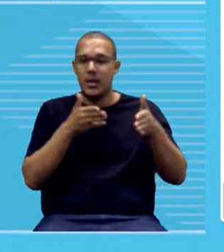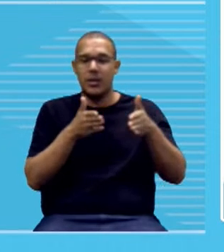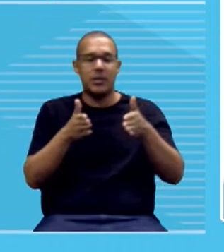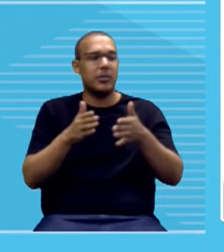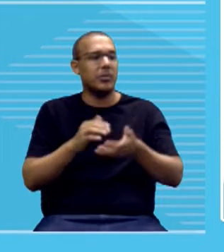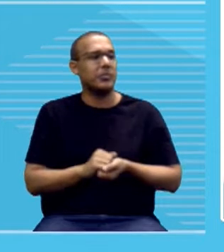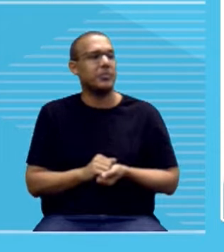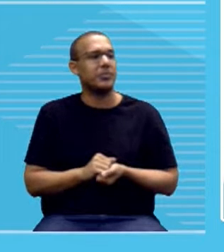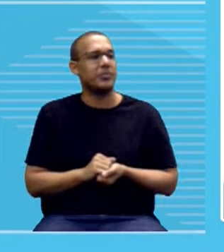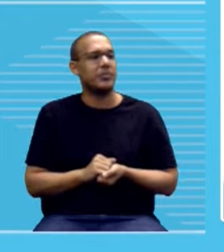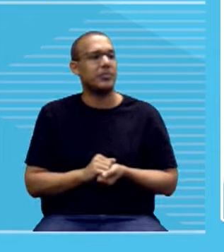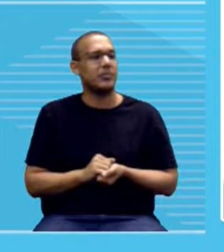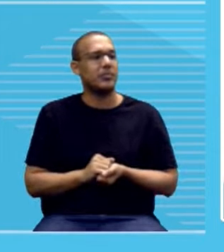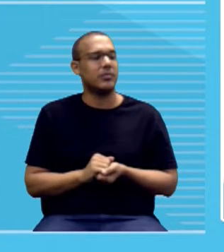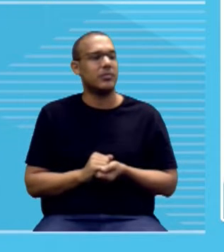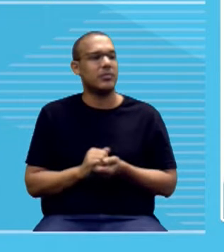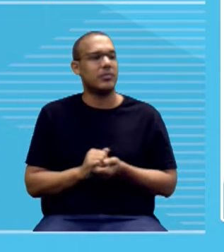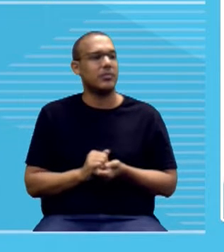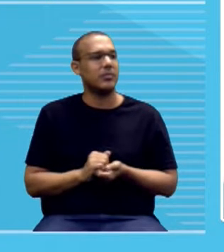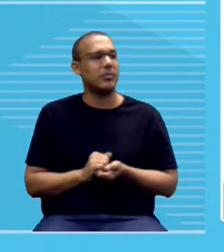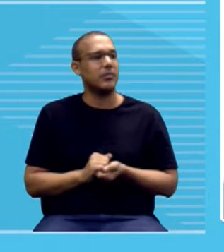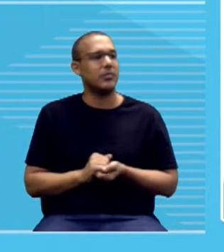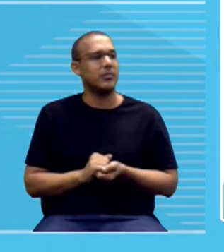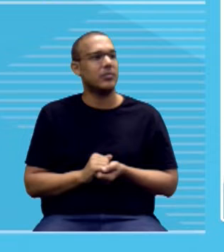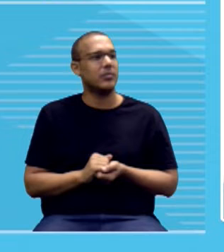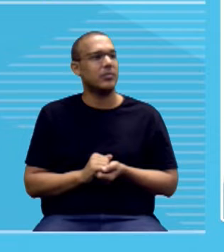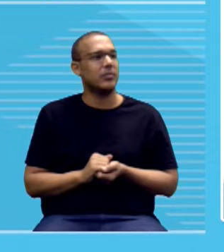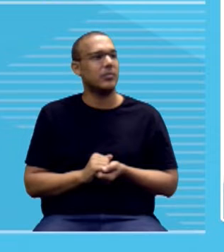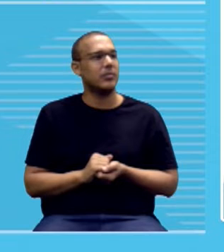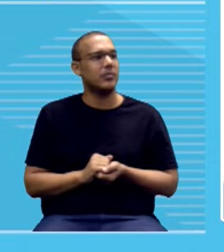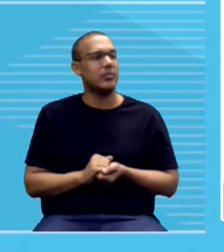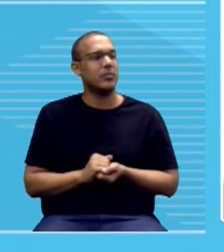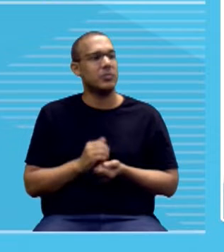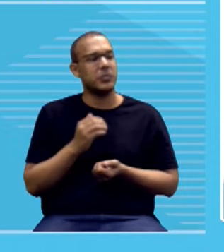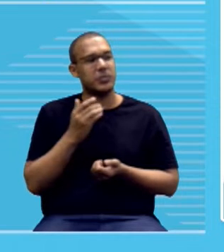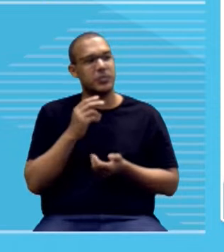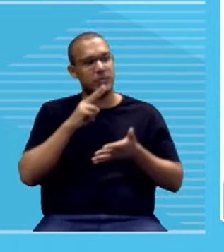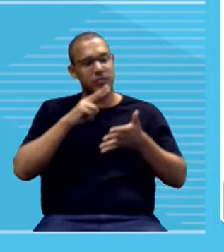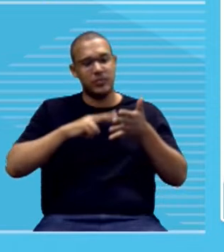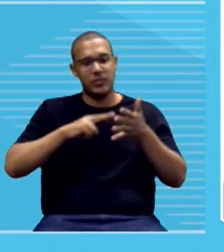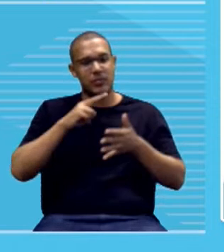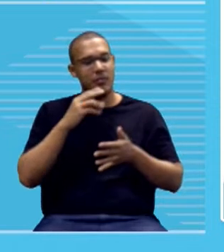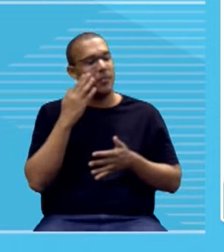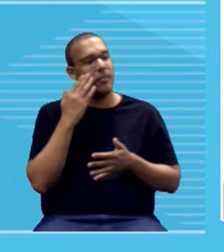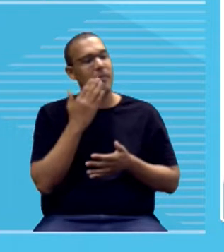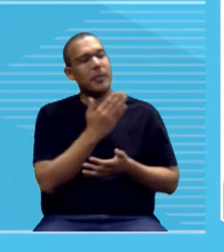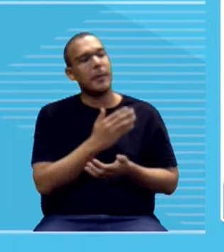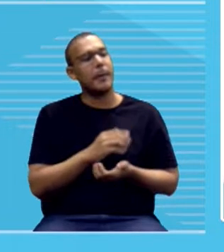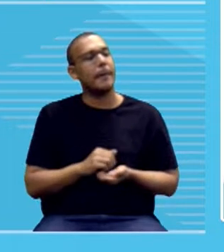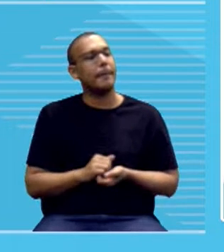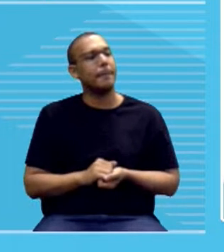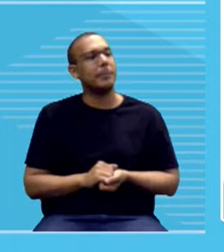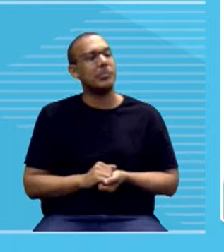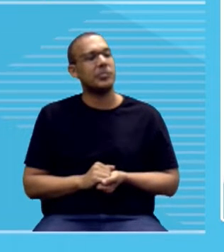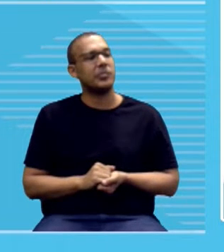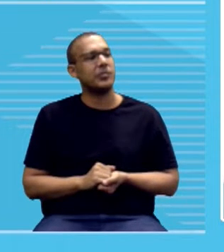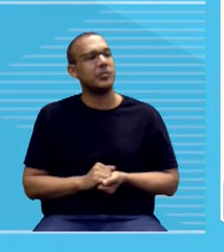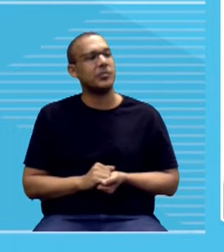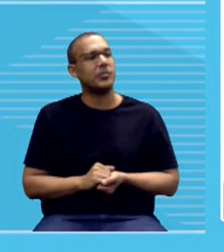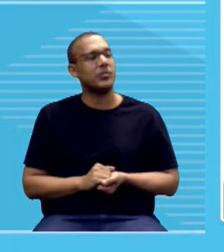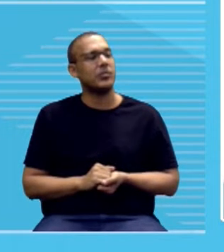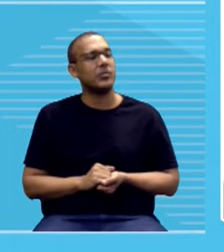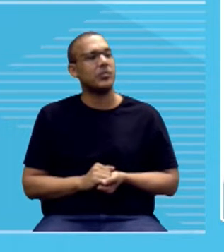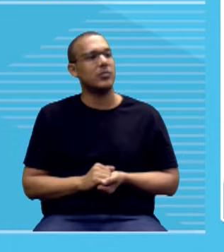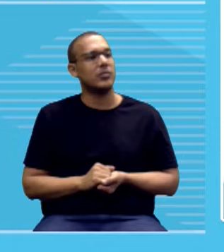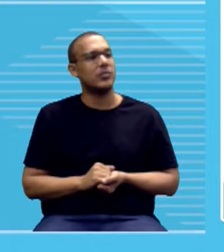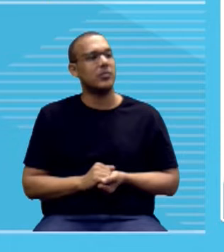Em pequenos acidentes, é mais provável que o refrigerante da usina, geralmente água, acabe escapando. E por estar em contato com o combustível,